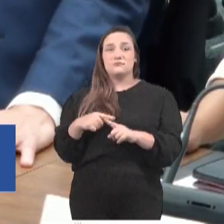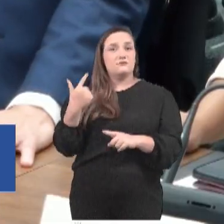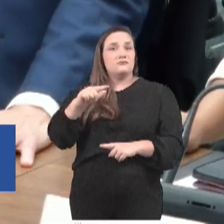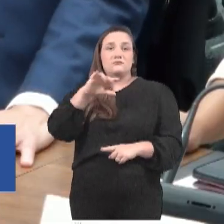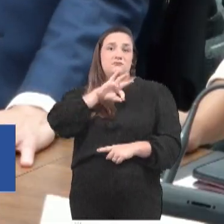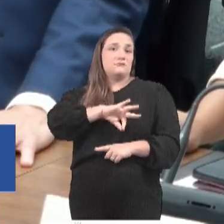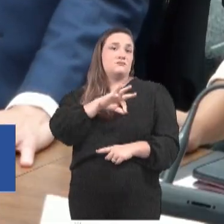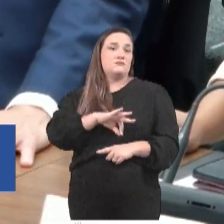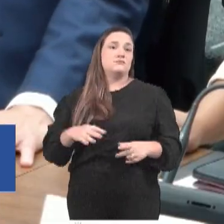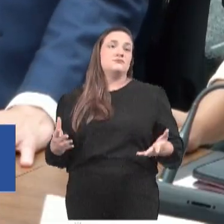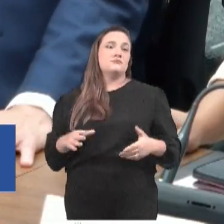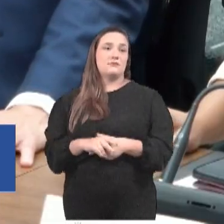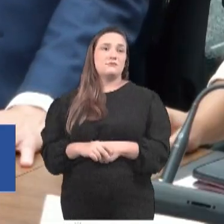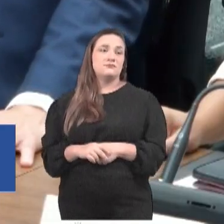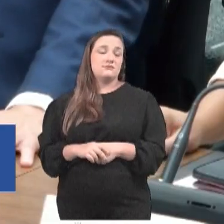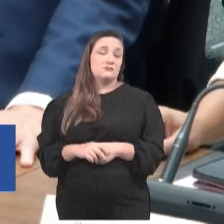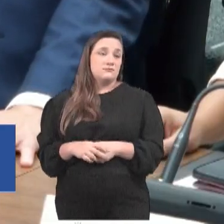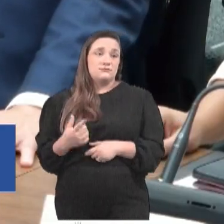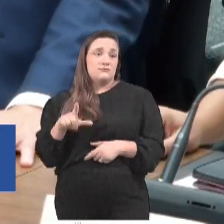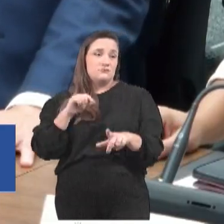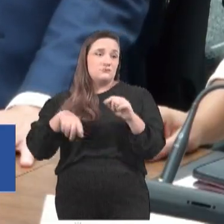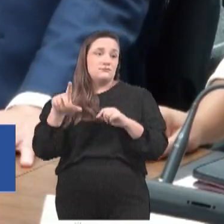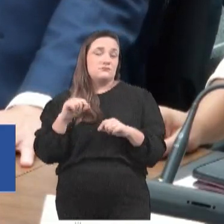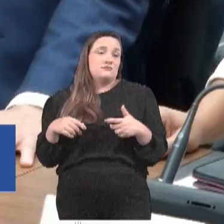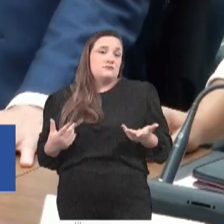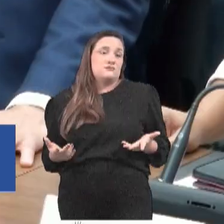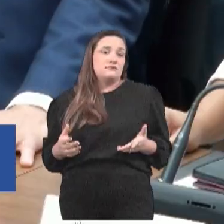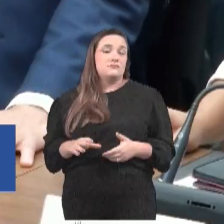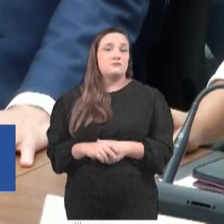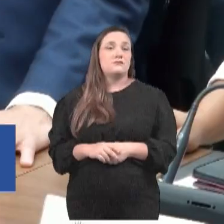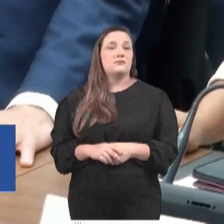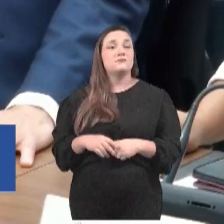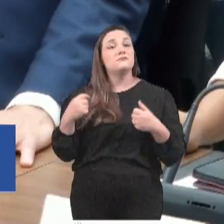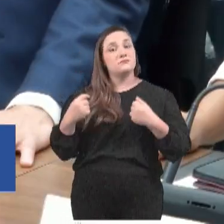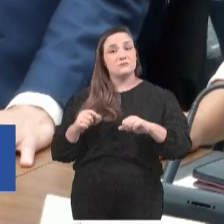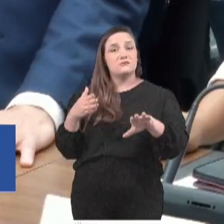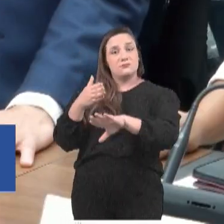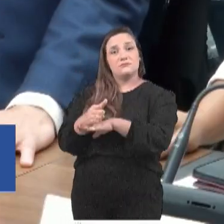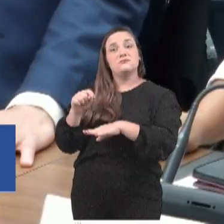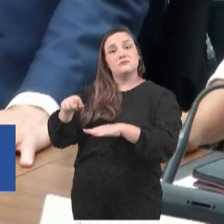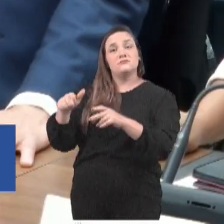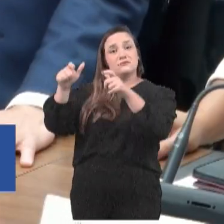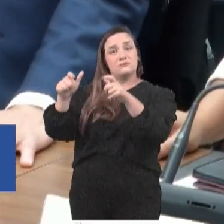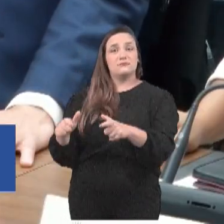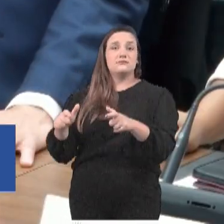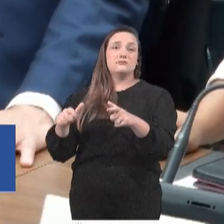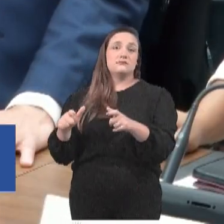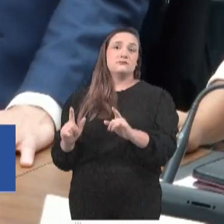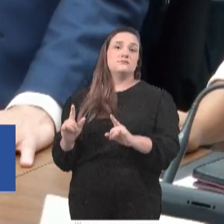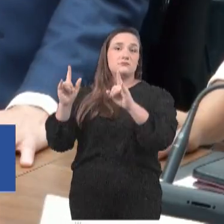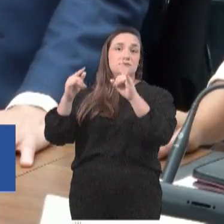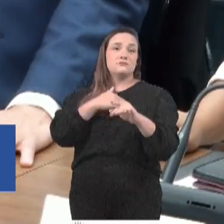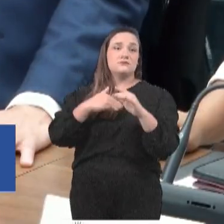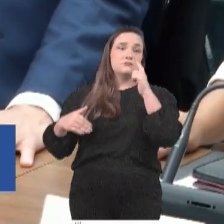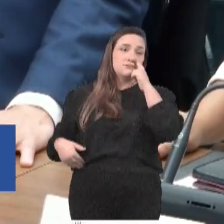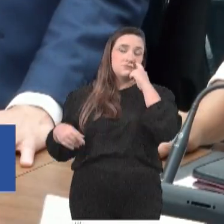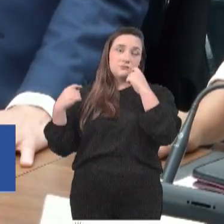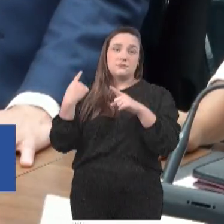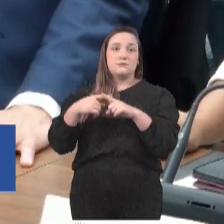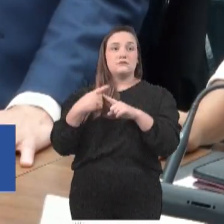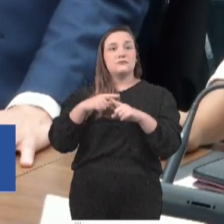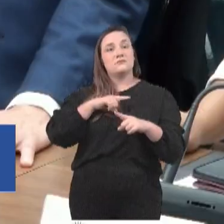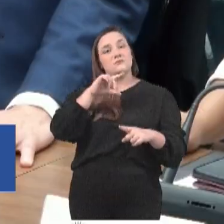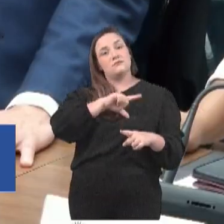desesperados não tiveram outra alternativa a não ser ocupar a sede do governo com atraso de salário